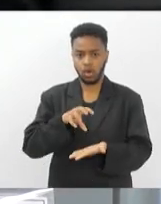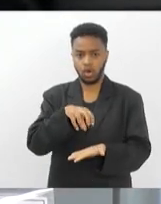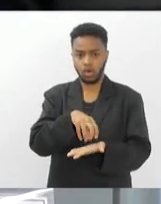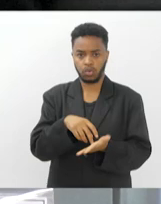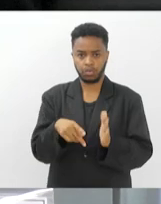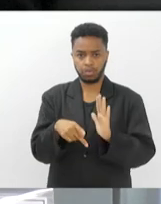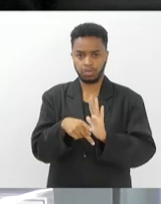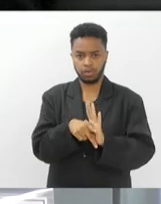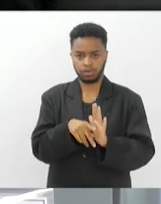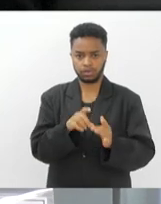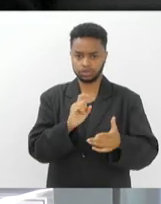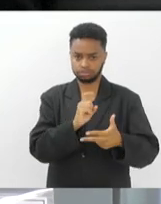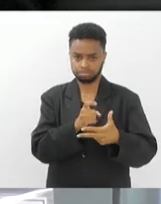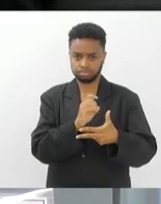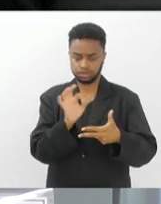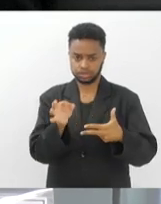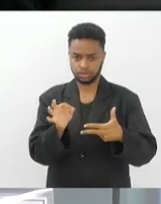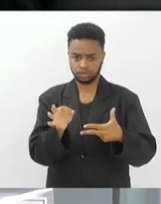Executivo?